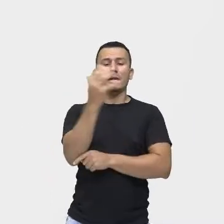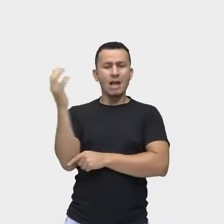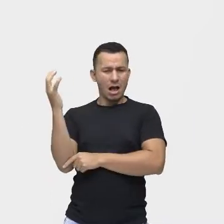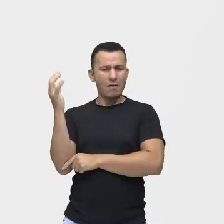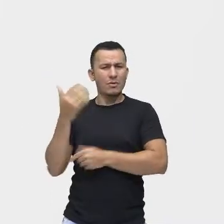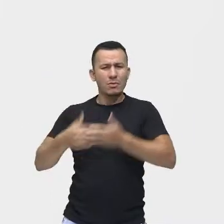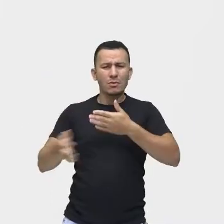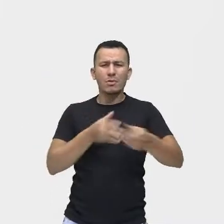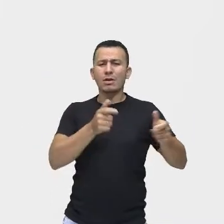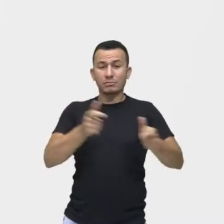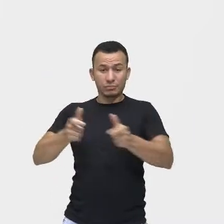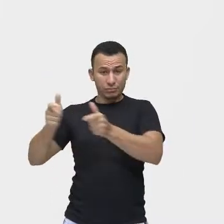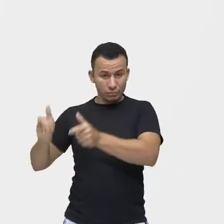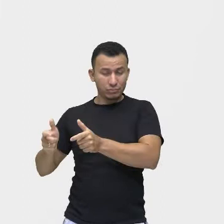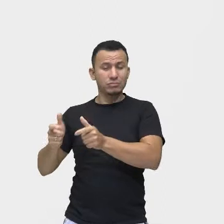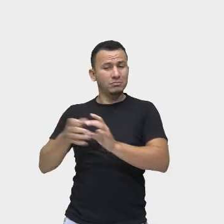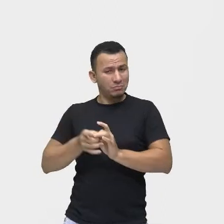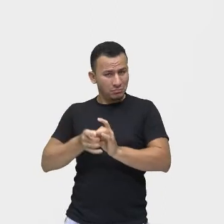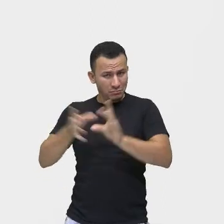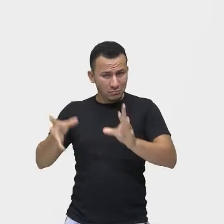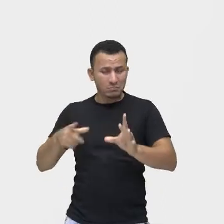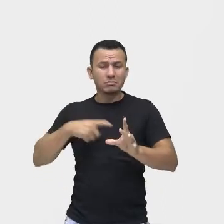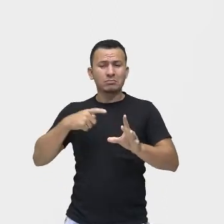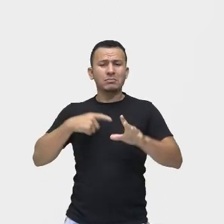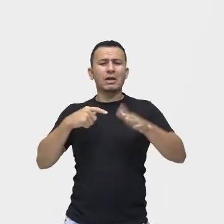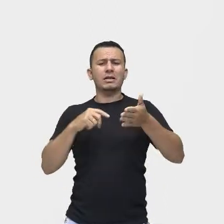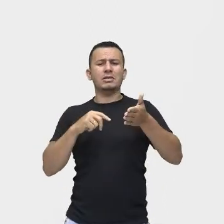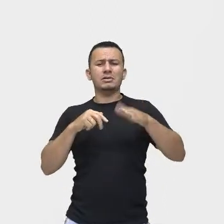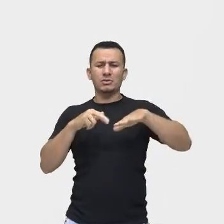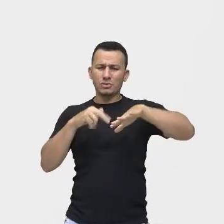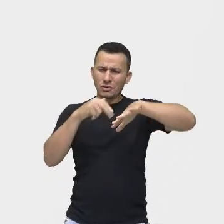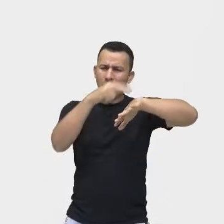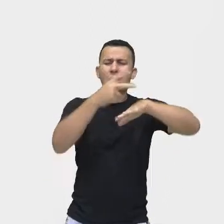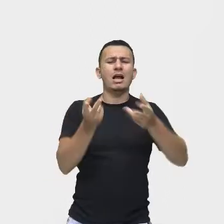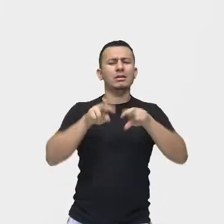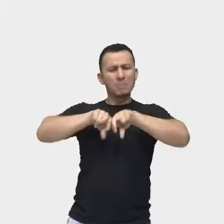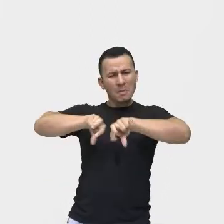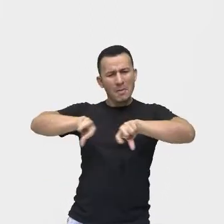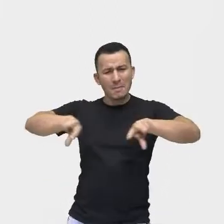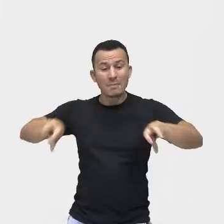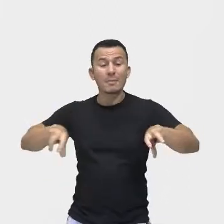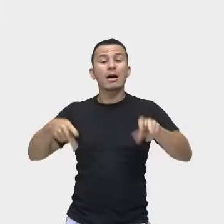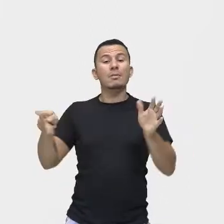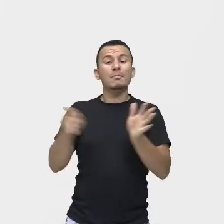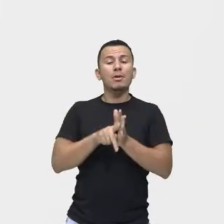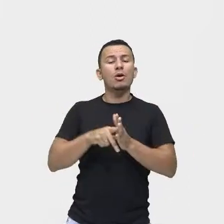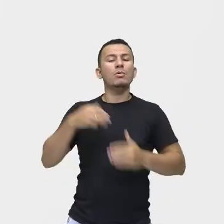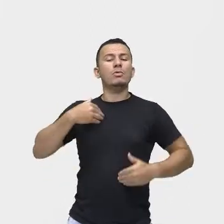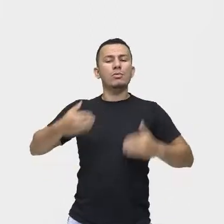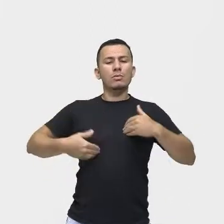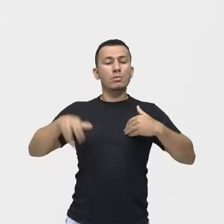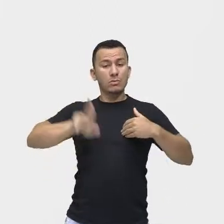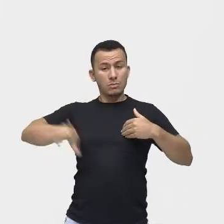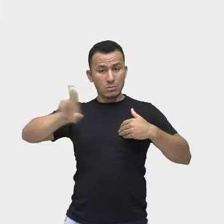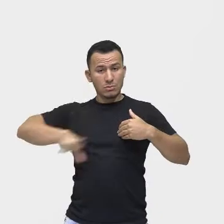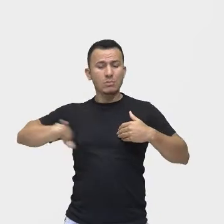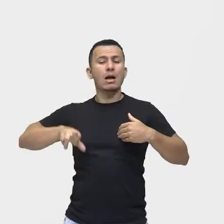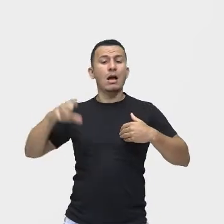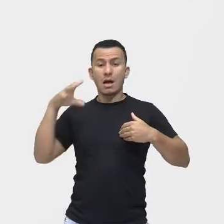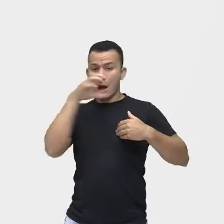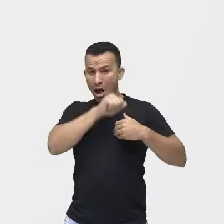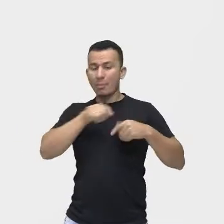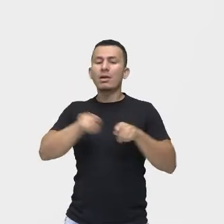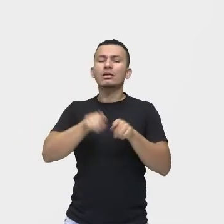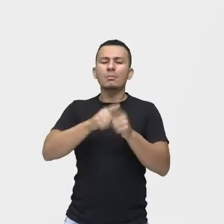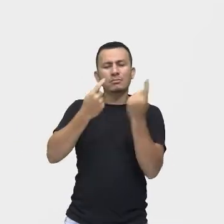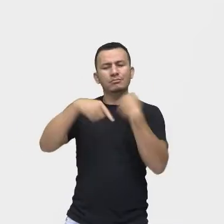lugar onde se possa escalar e explorar apenas os recursos do corpo de forma ágil e